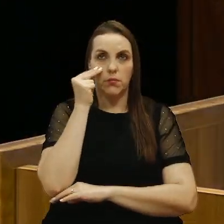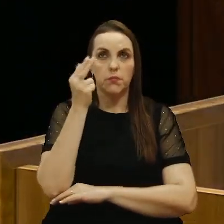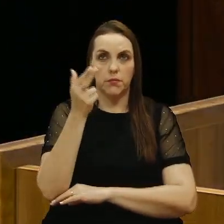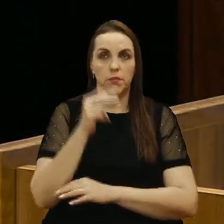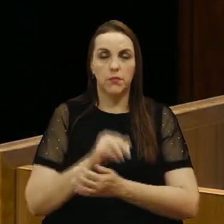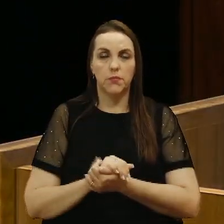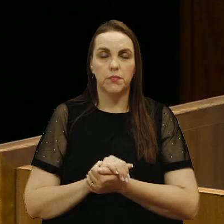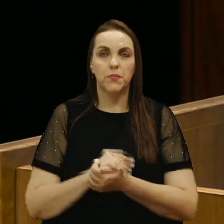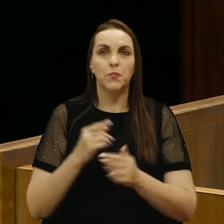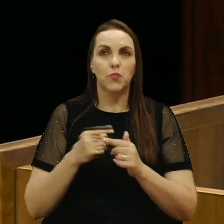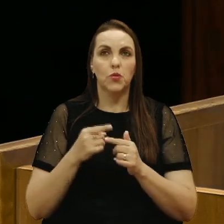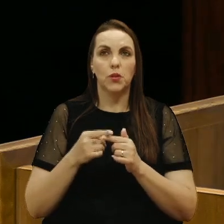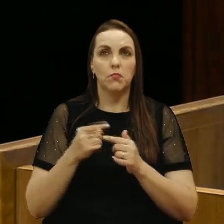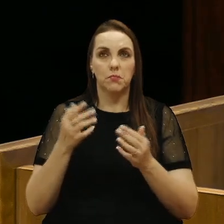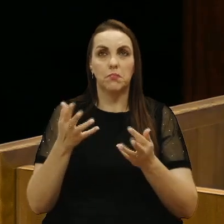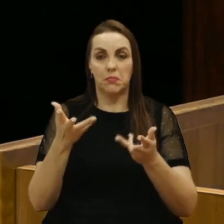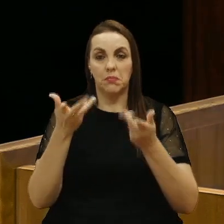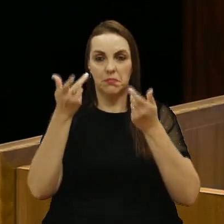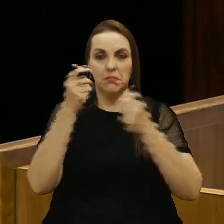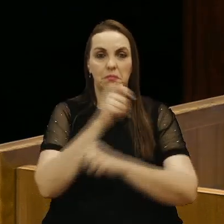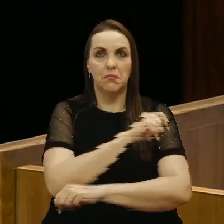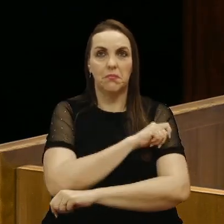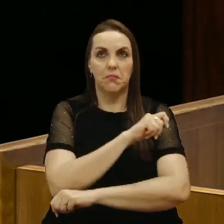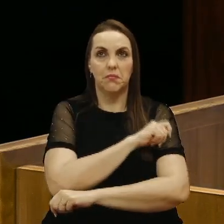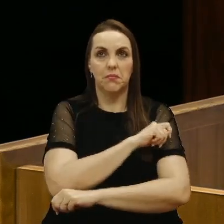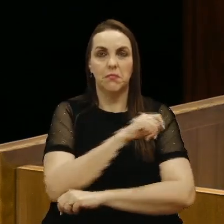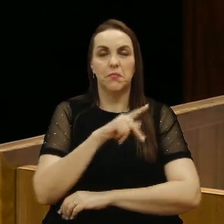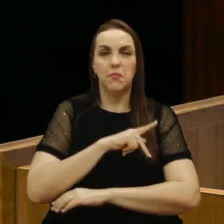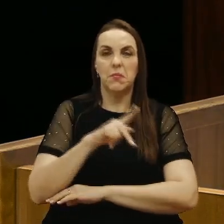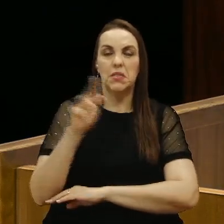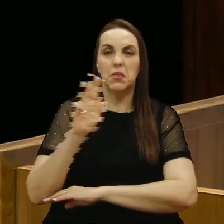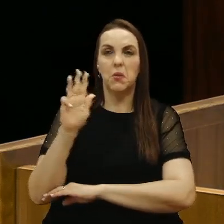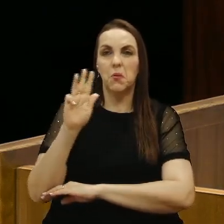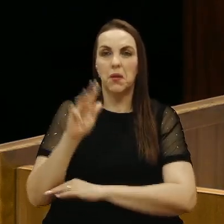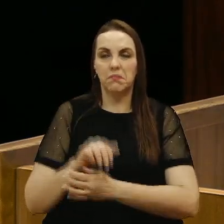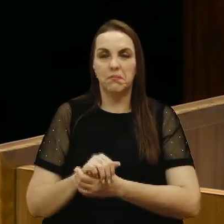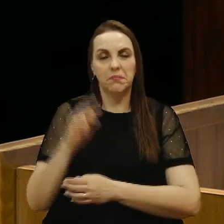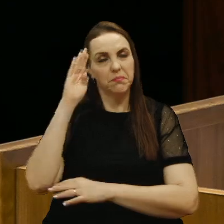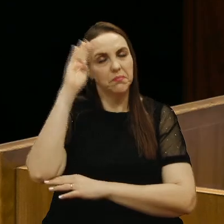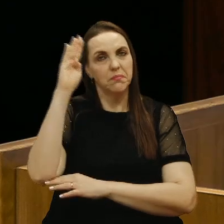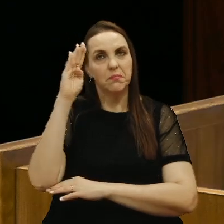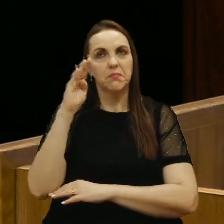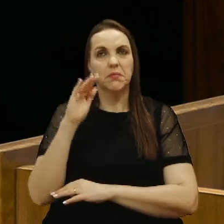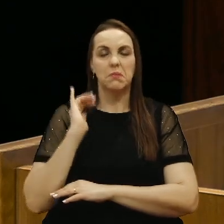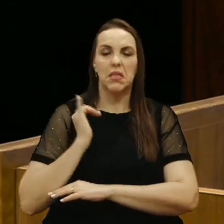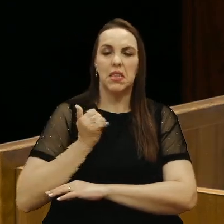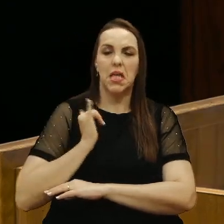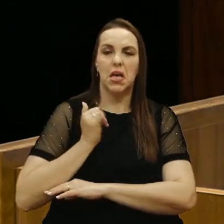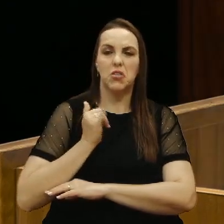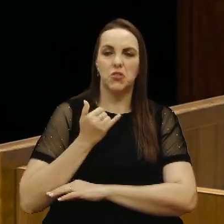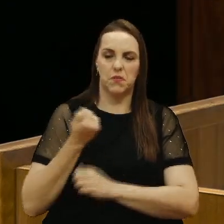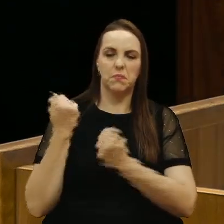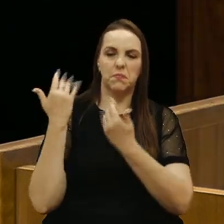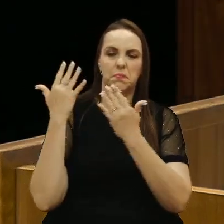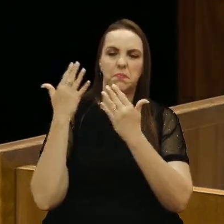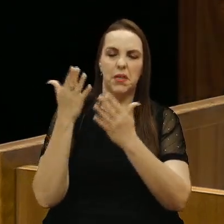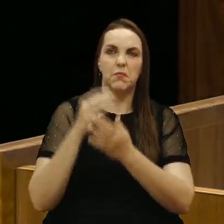por ser um excelente aluno do presidente Lula, principalmente nas narrativas. Parabéns.